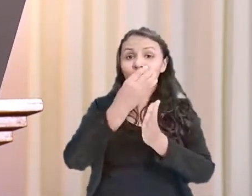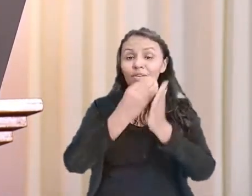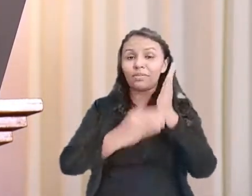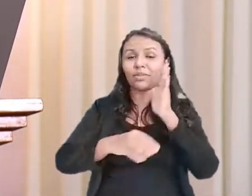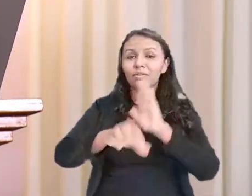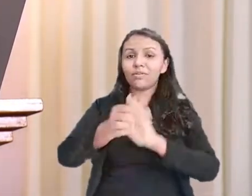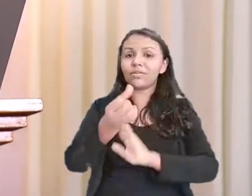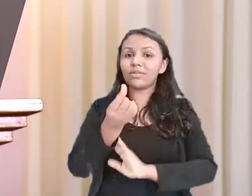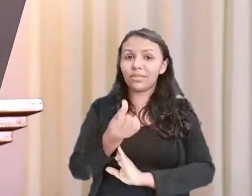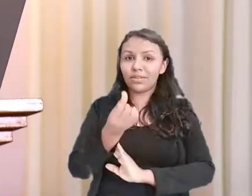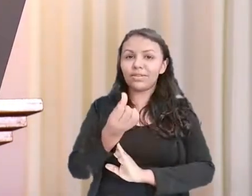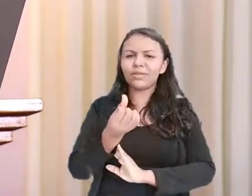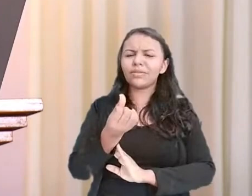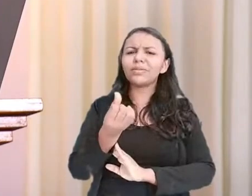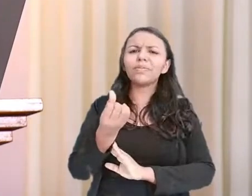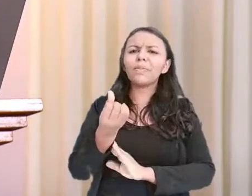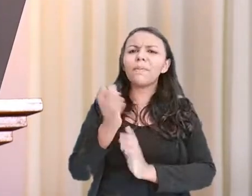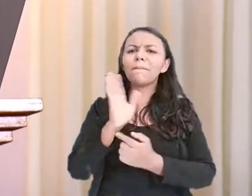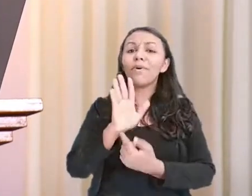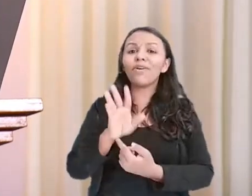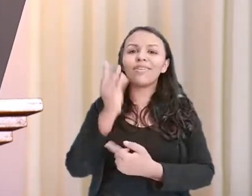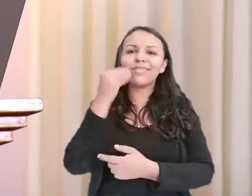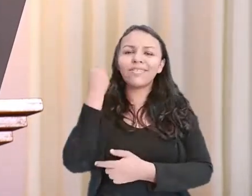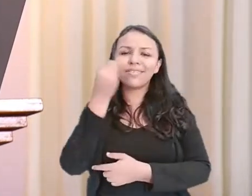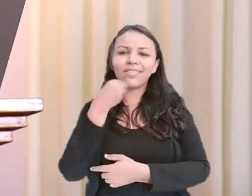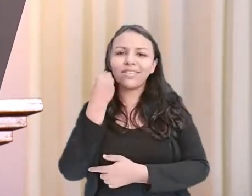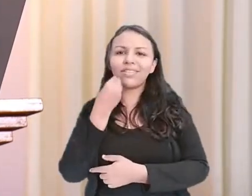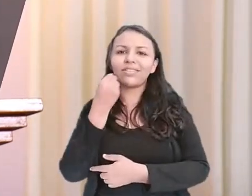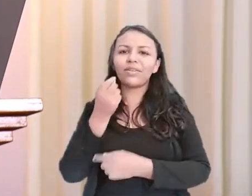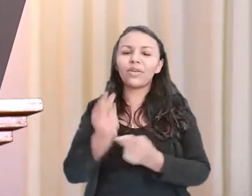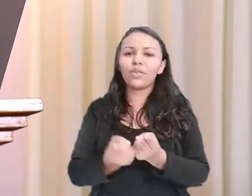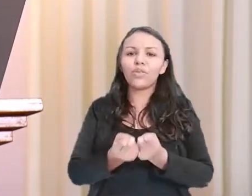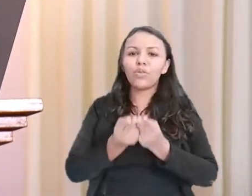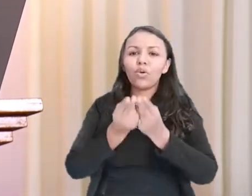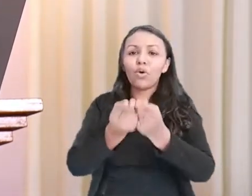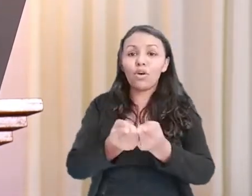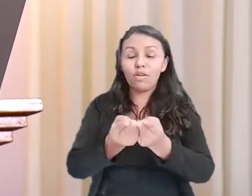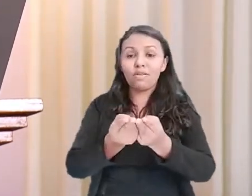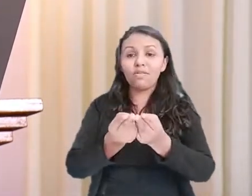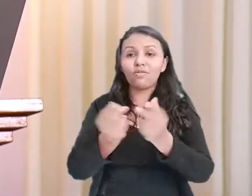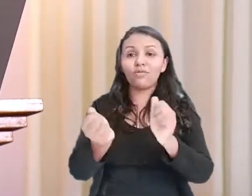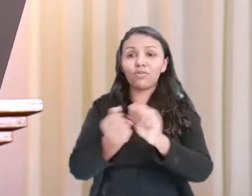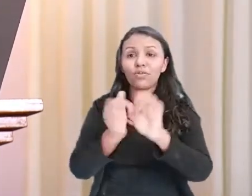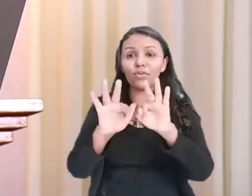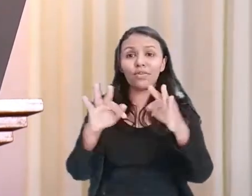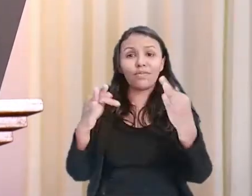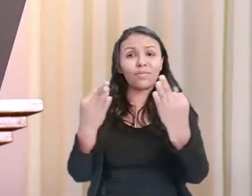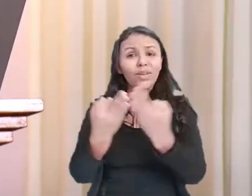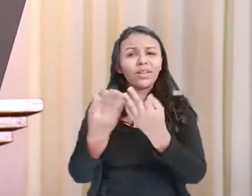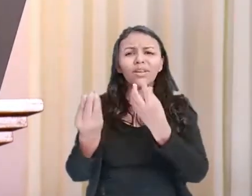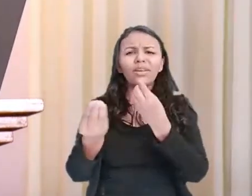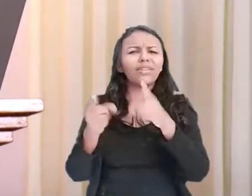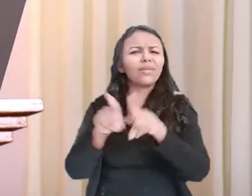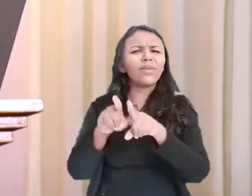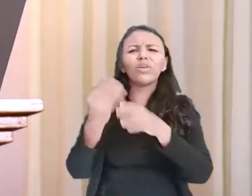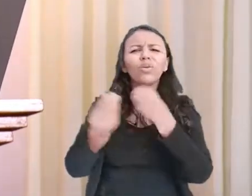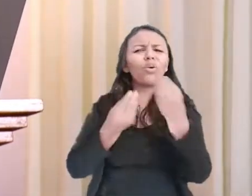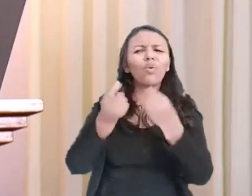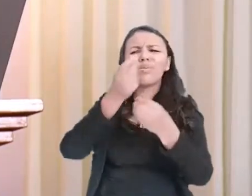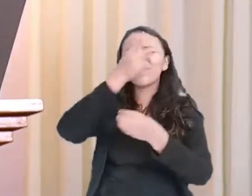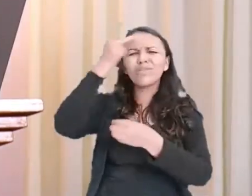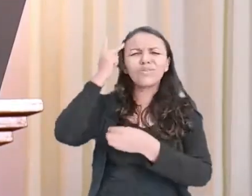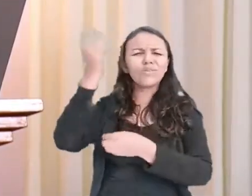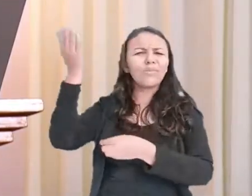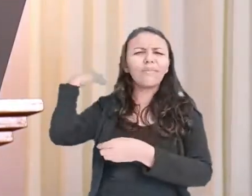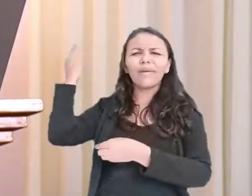a experiência de Noé com sua família, bem como a realidade do mundo dos dias de Noé. Dos versículos 1